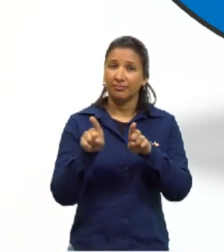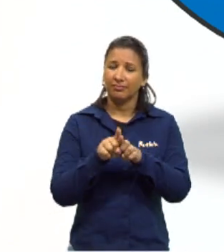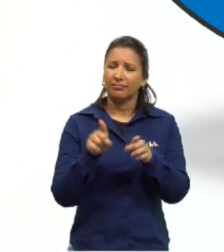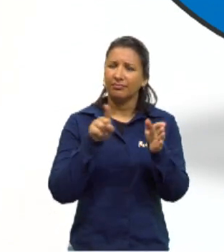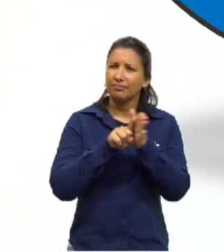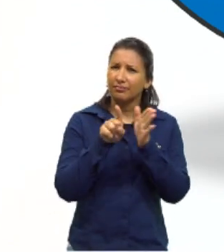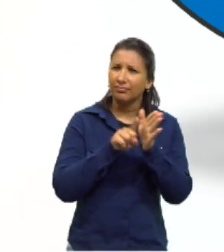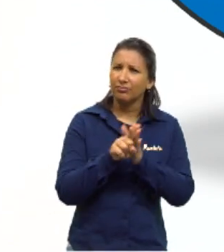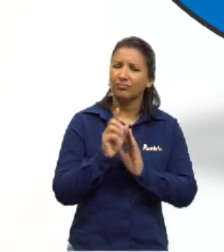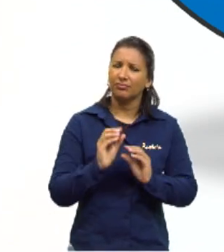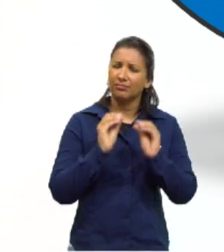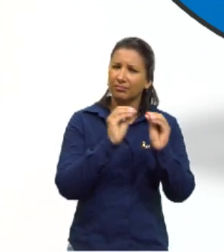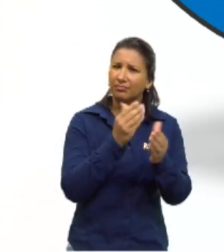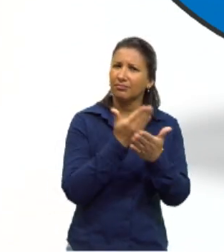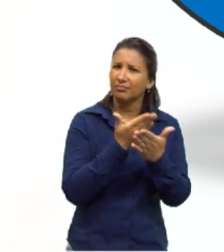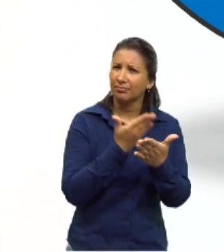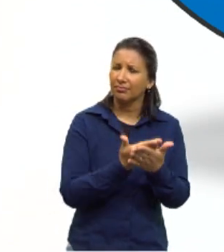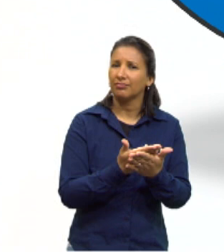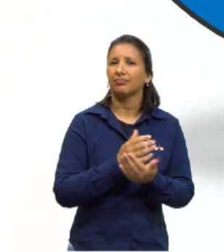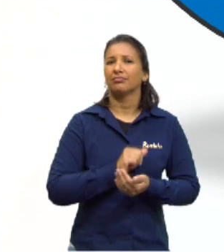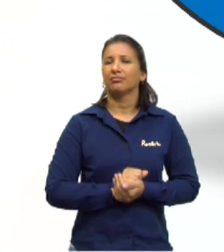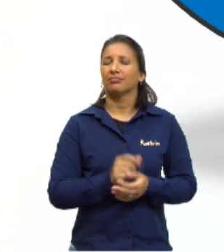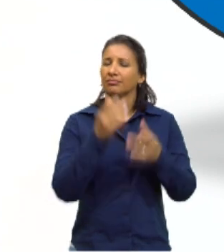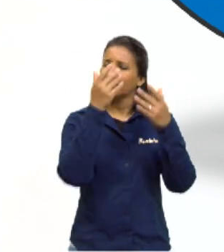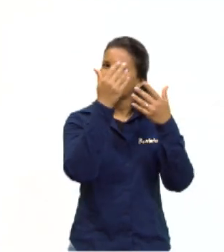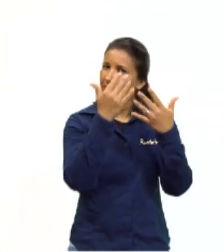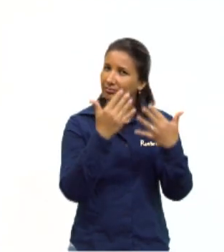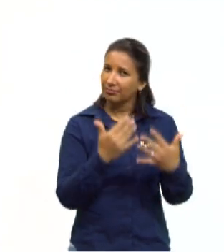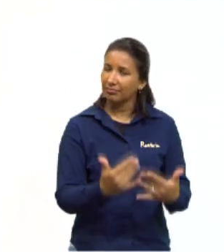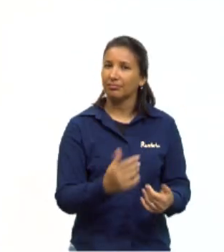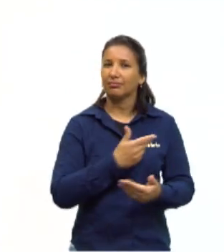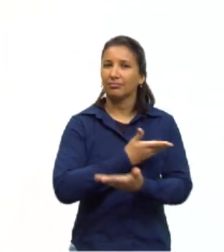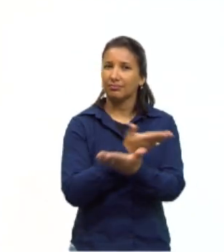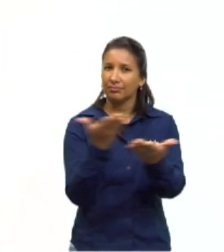eu já deixo lá com a solução bem detalhada para vocês.